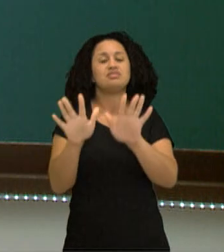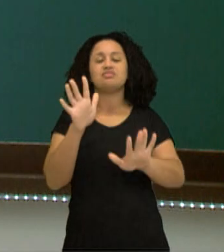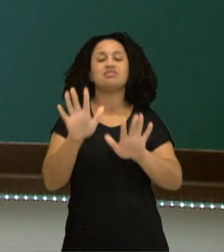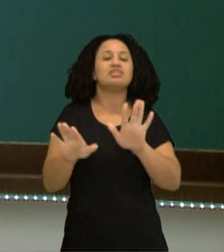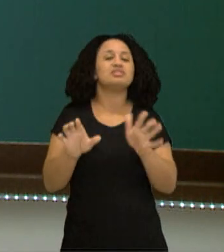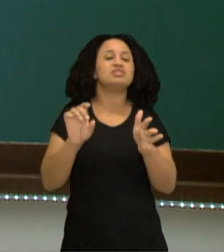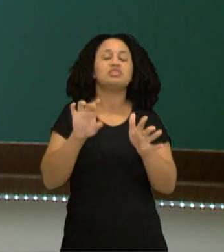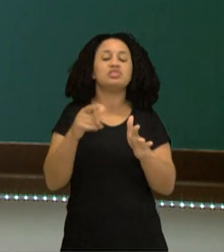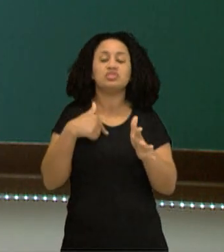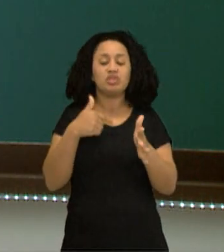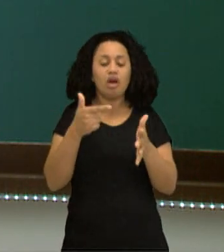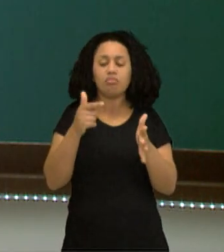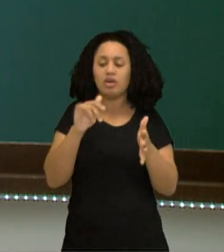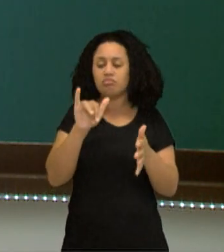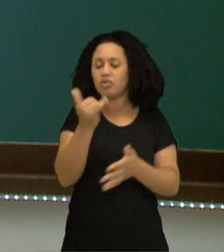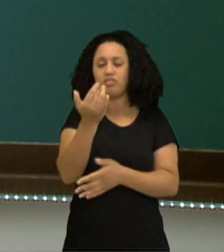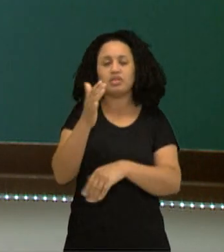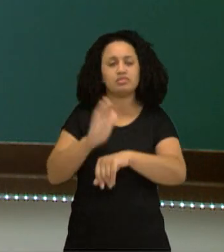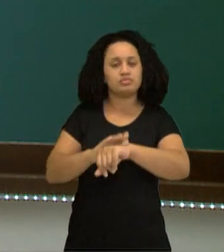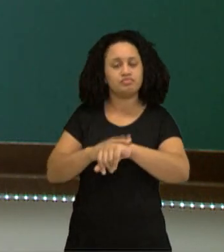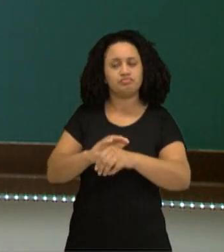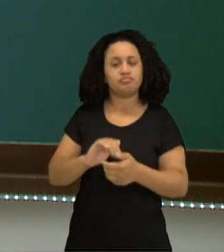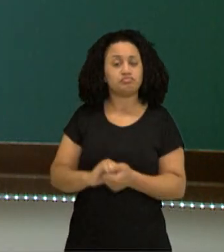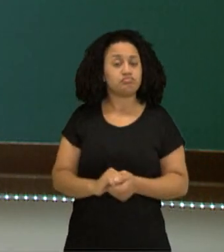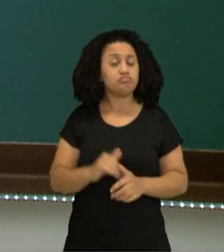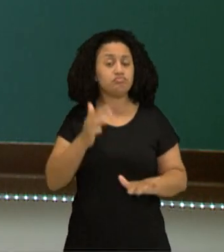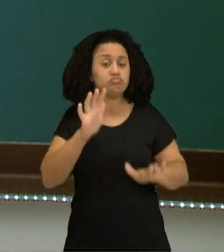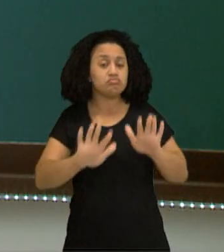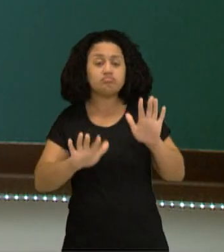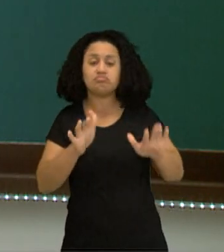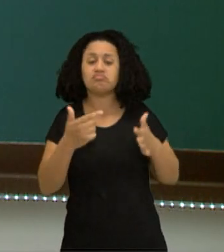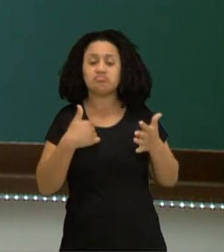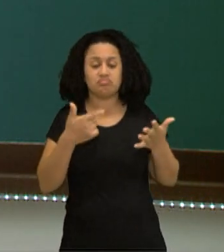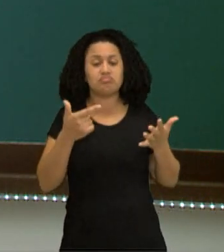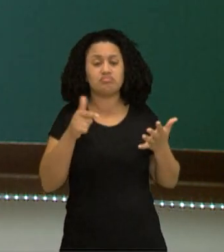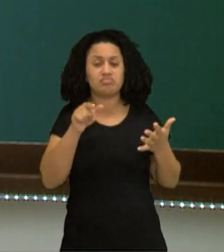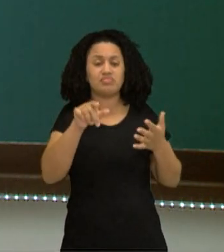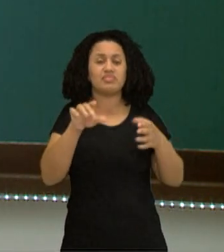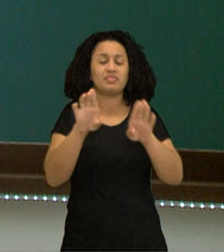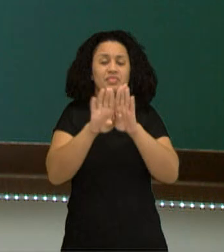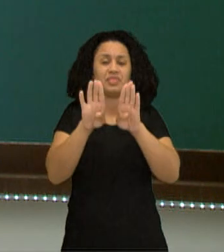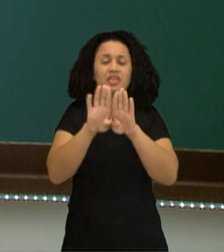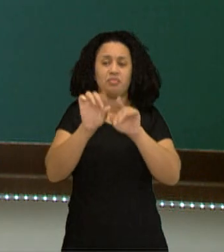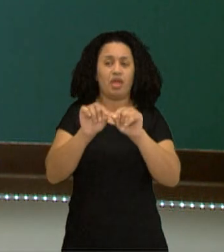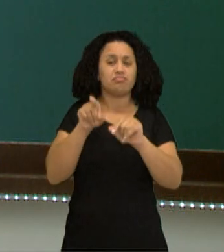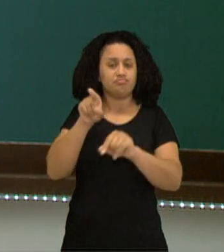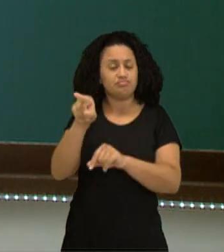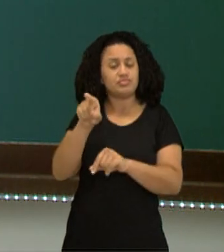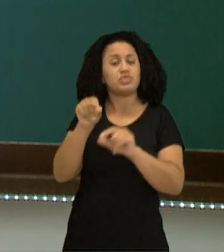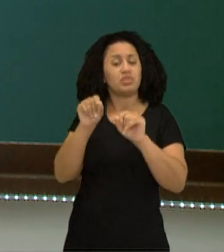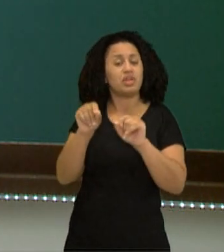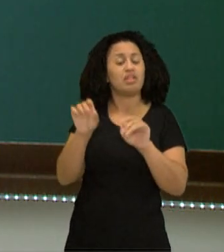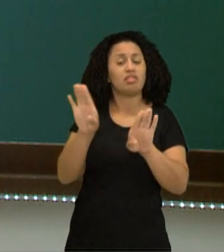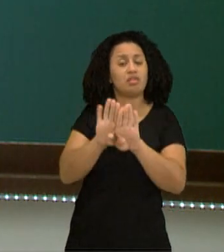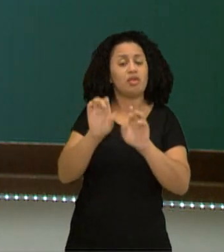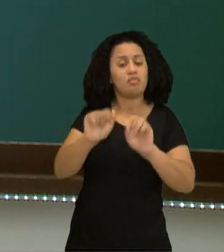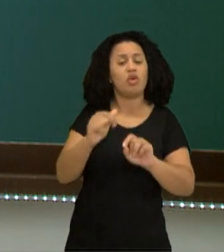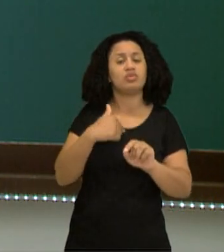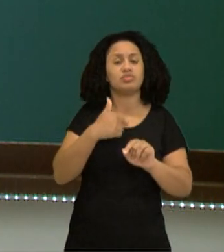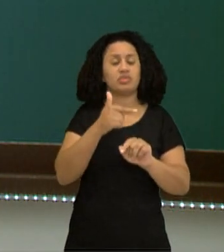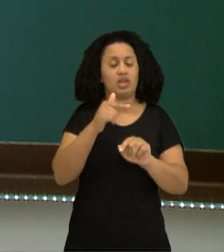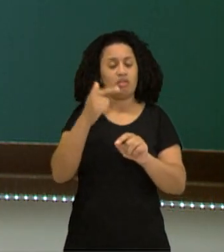simplesmente entreter. Às vezes, mesmo dentro do entretenimento, da ideia do happening, você pode trazer uma